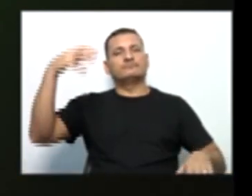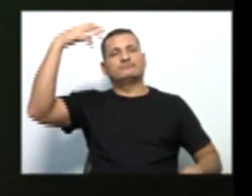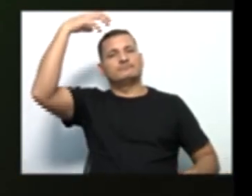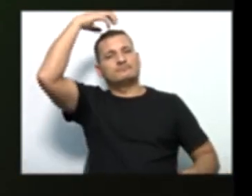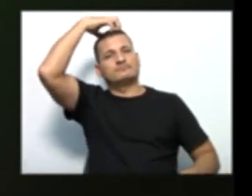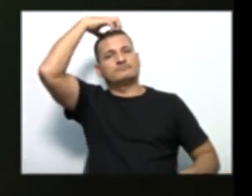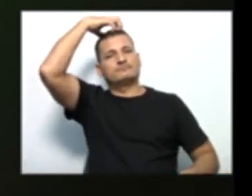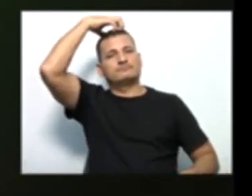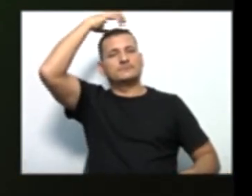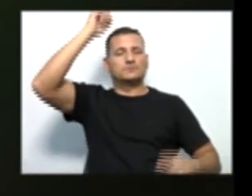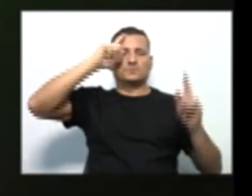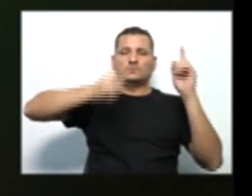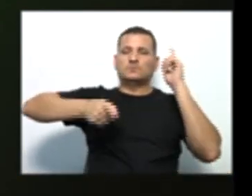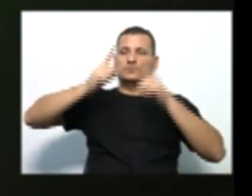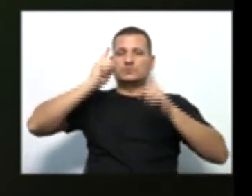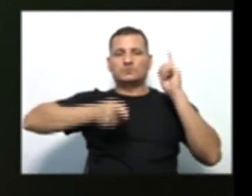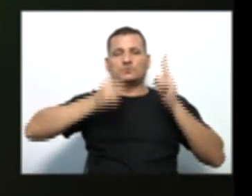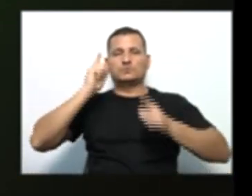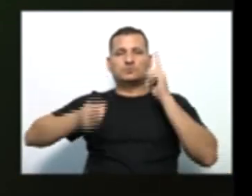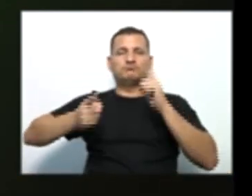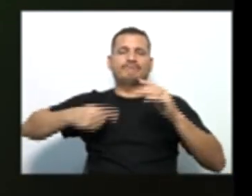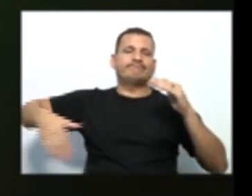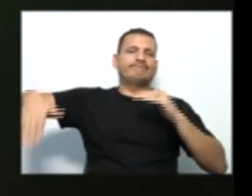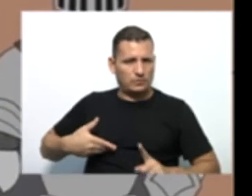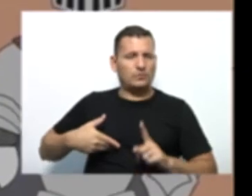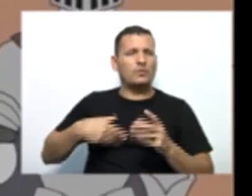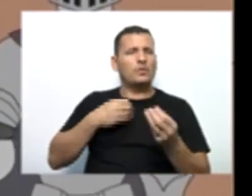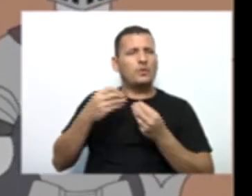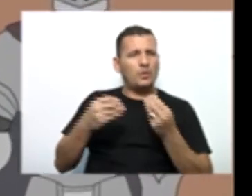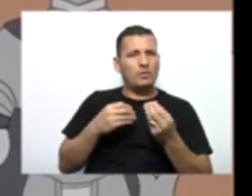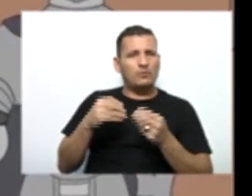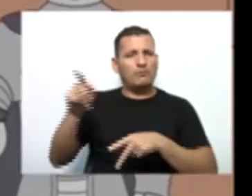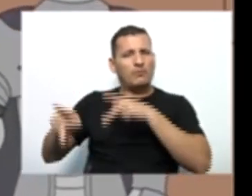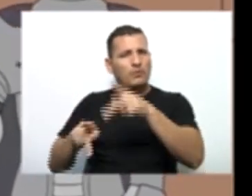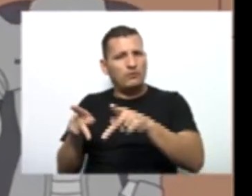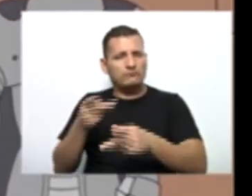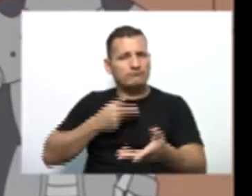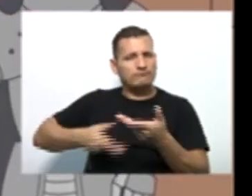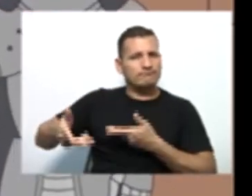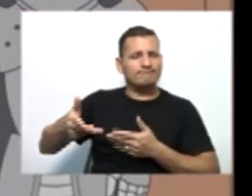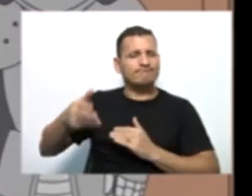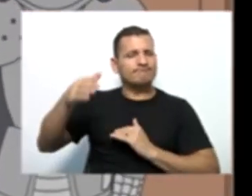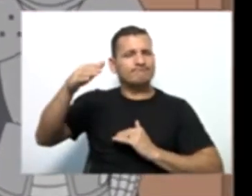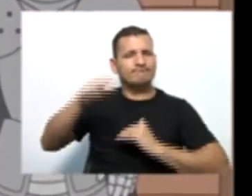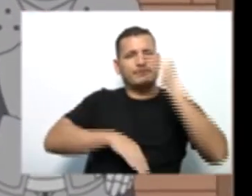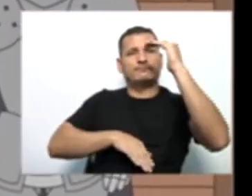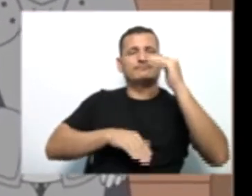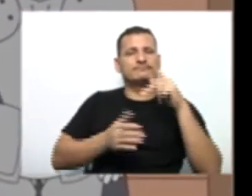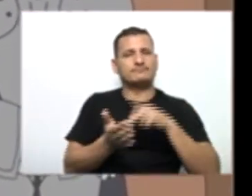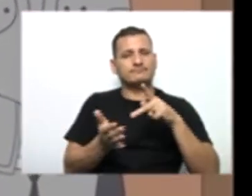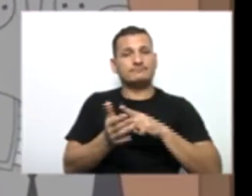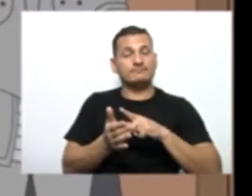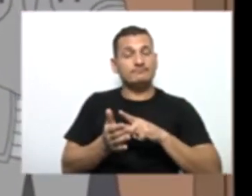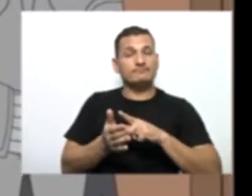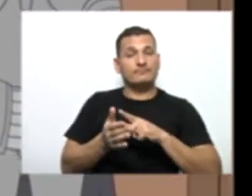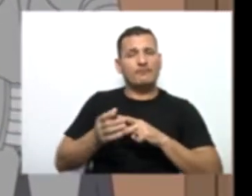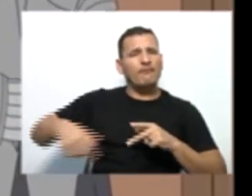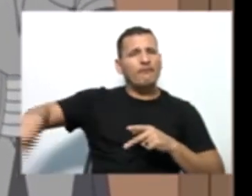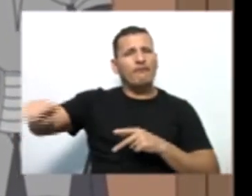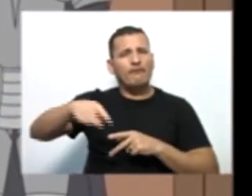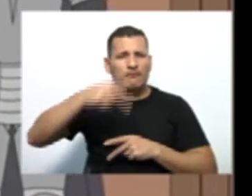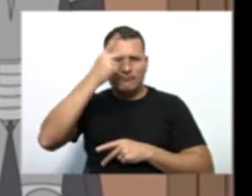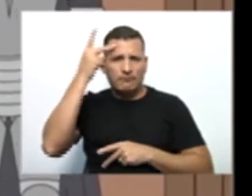concentrados no rei, que era soberano, ou seja, aquele que tinha todo o poder sobre um povo. Isso era tão forte que houve um rei